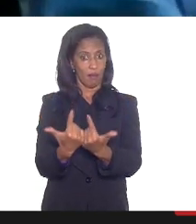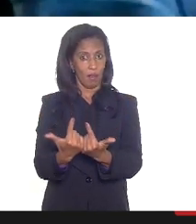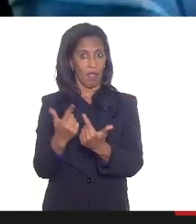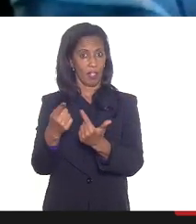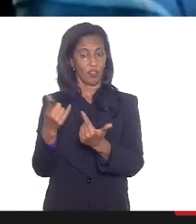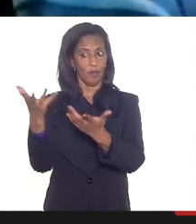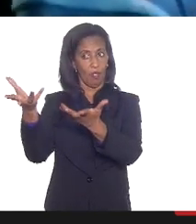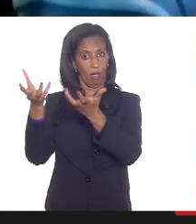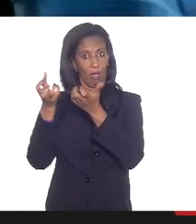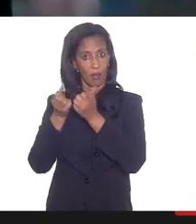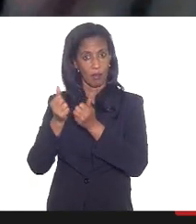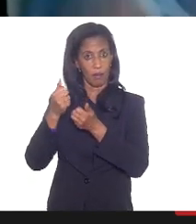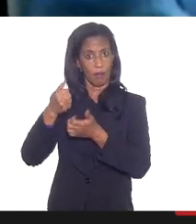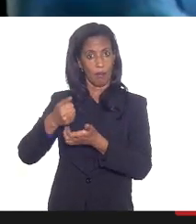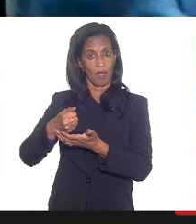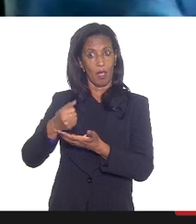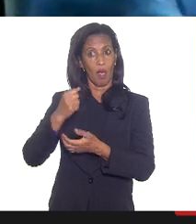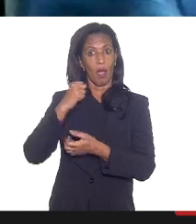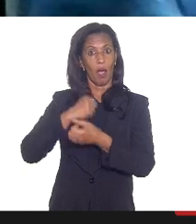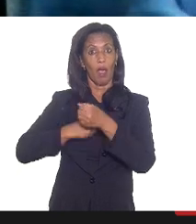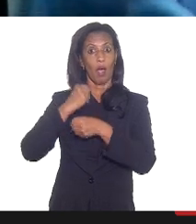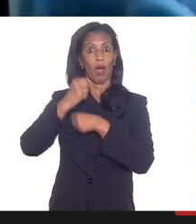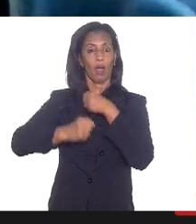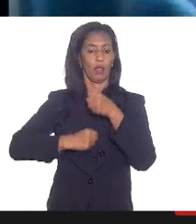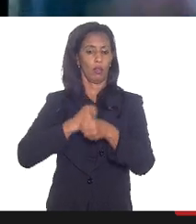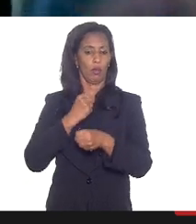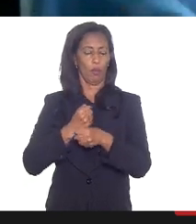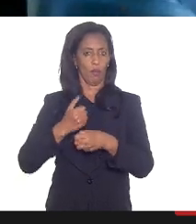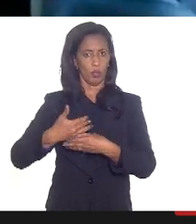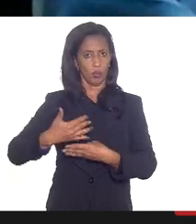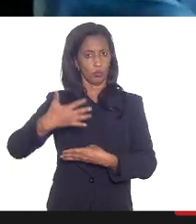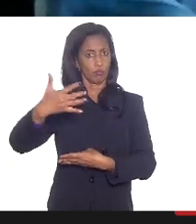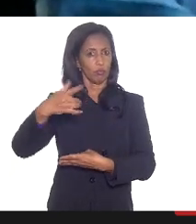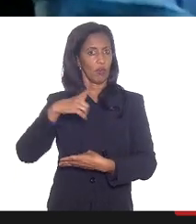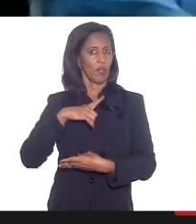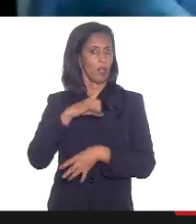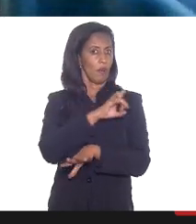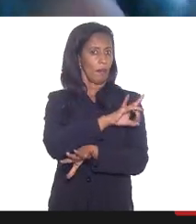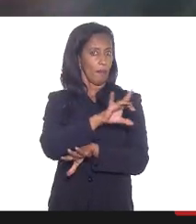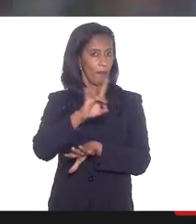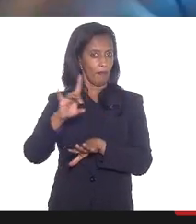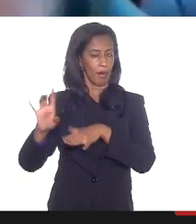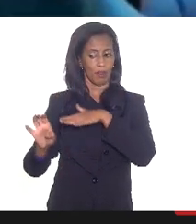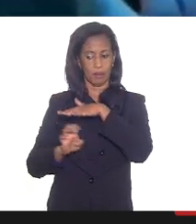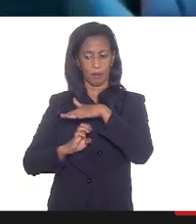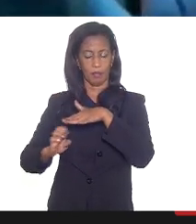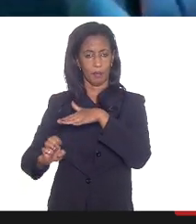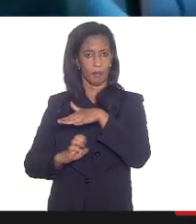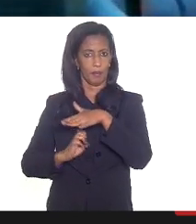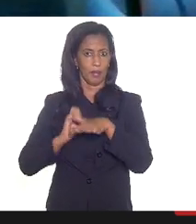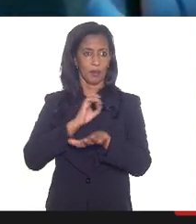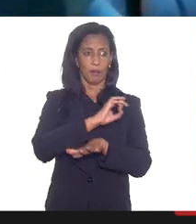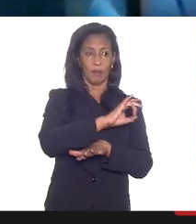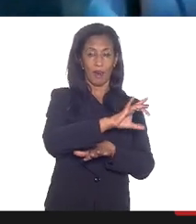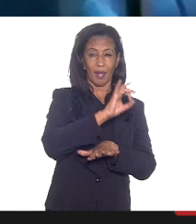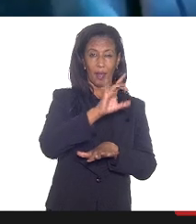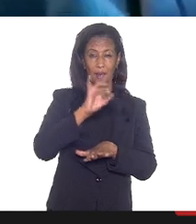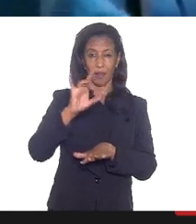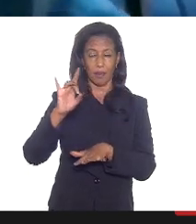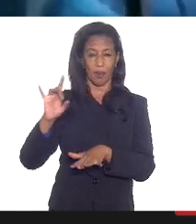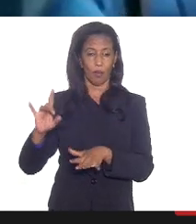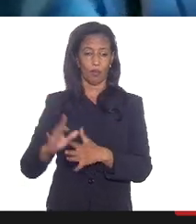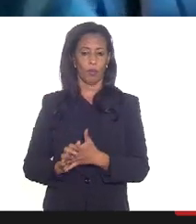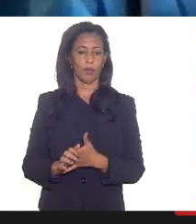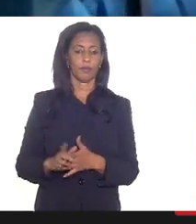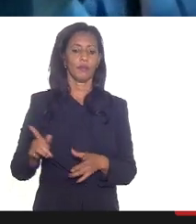vai receber isso anualmente para cada concessionária, para cada uma das concessões e